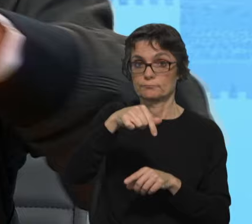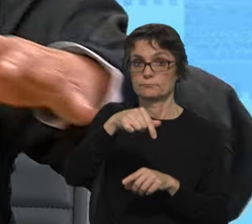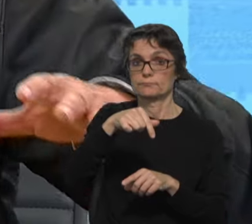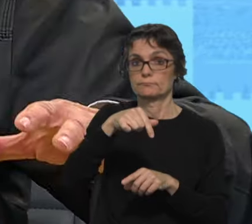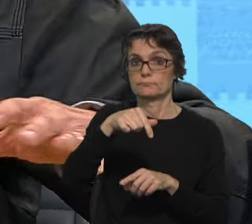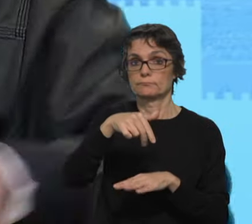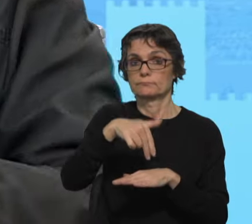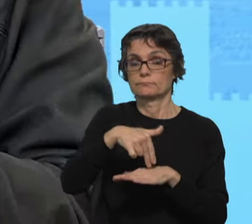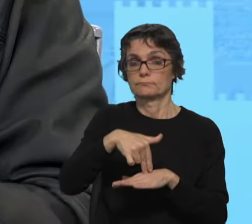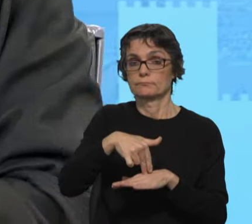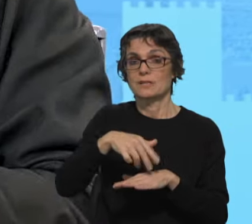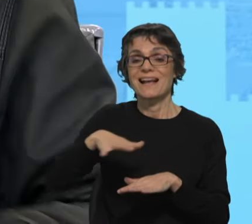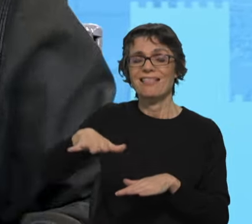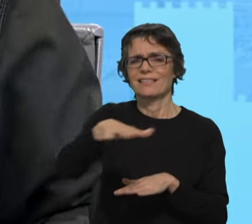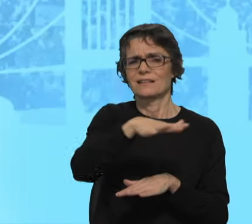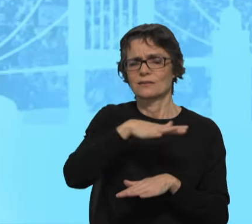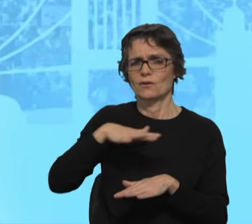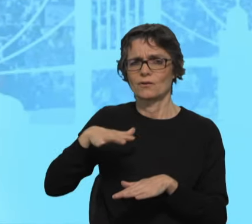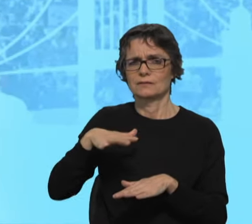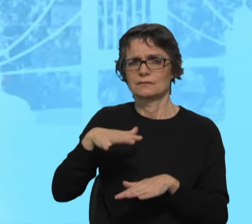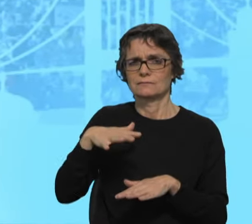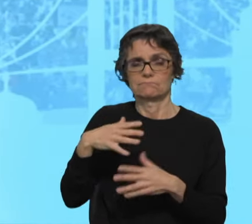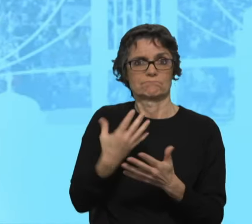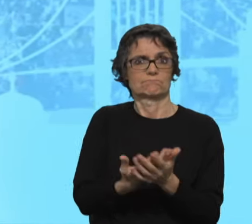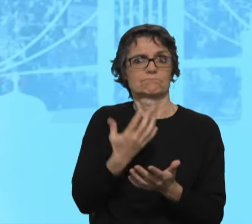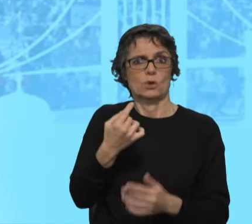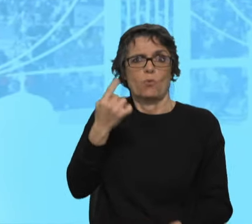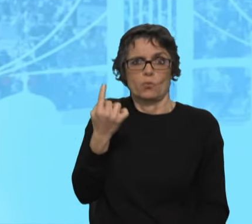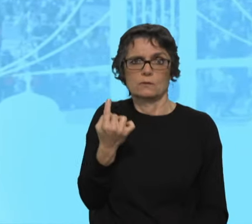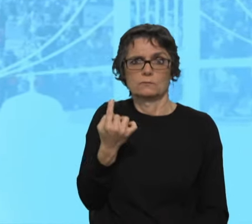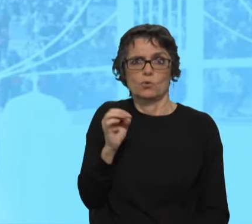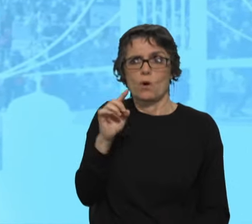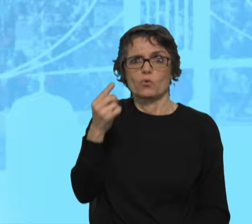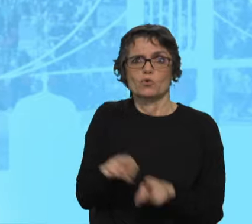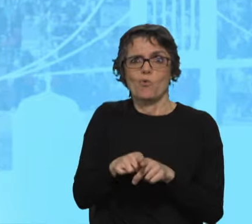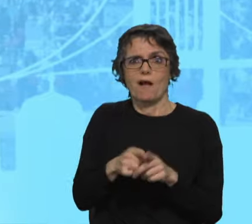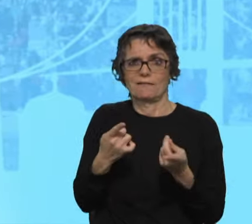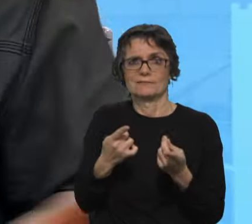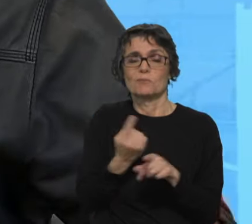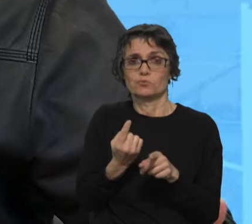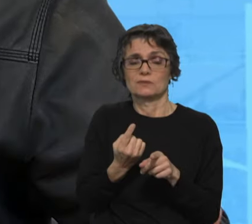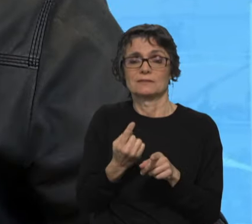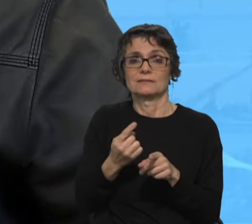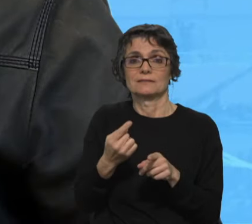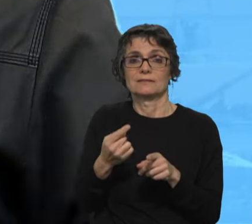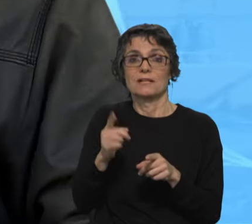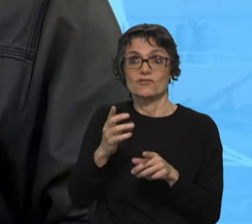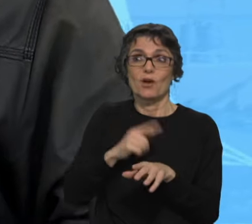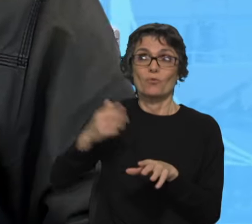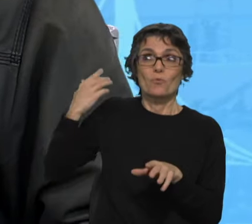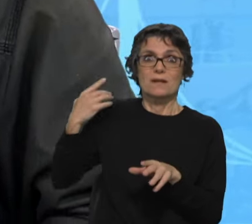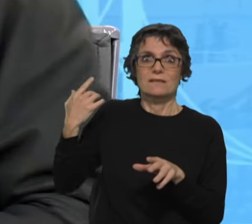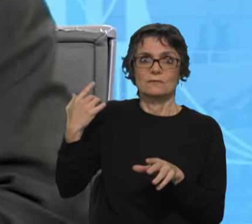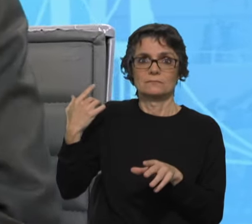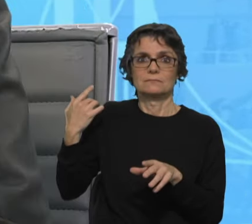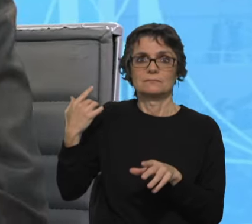Este território não é um território singular neste neste interior porque com a existência que teve já nesse século 5º e